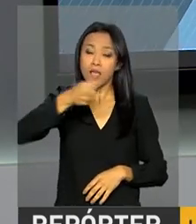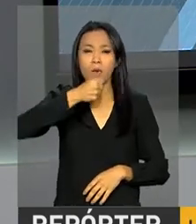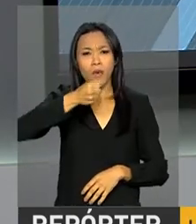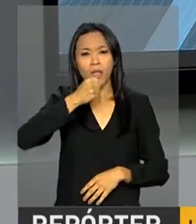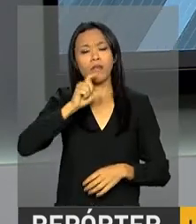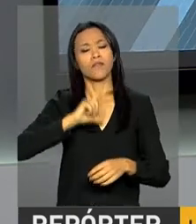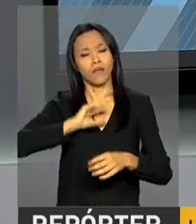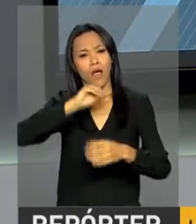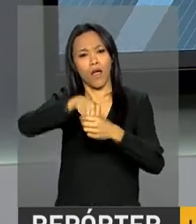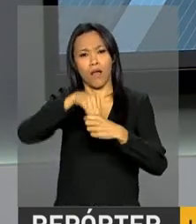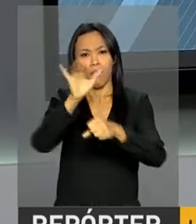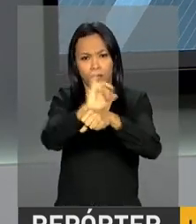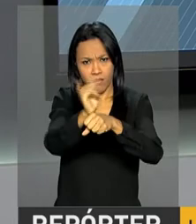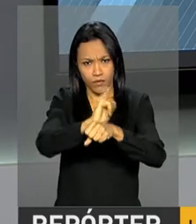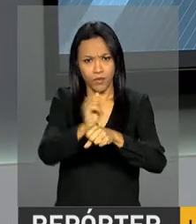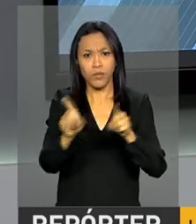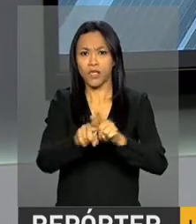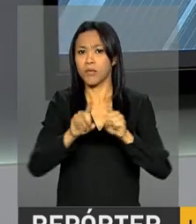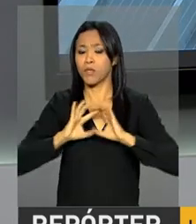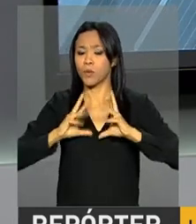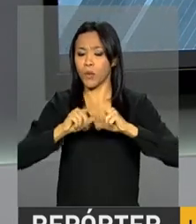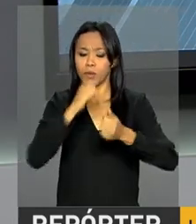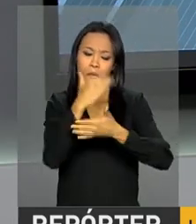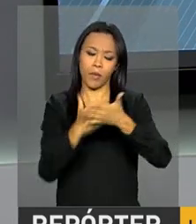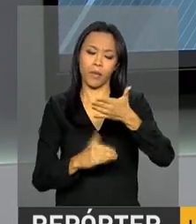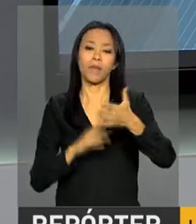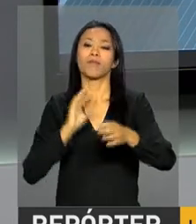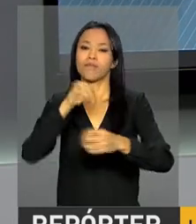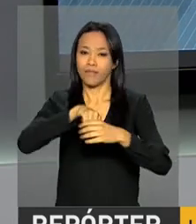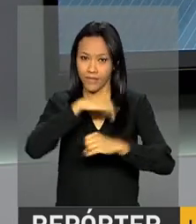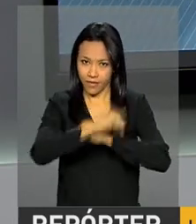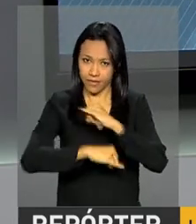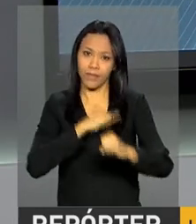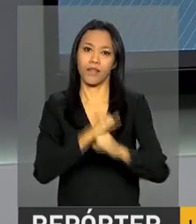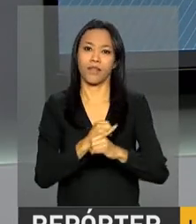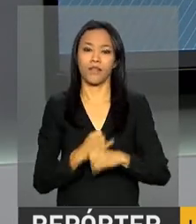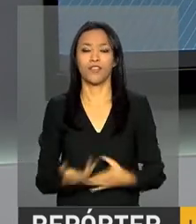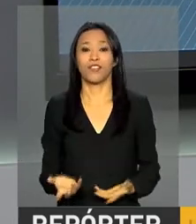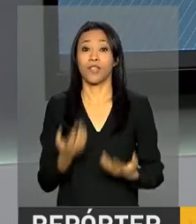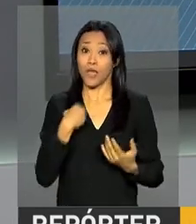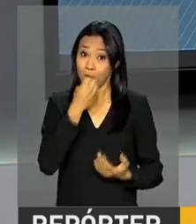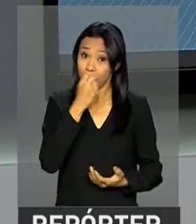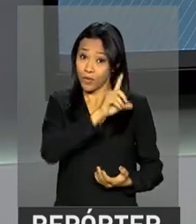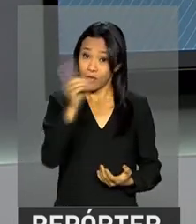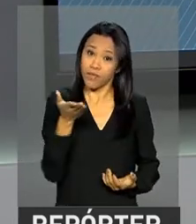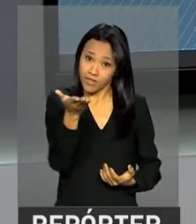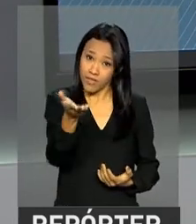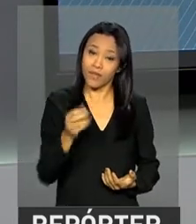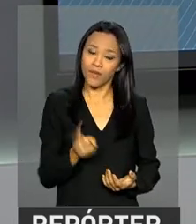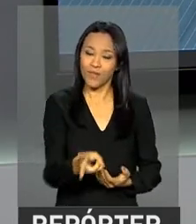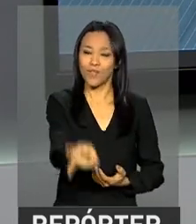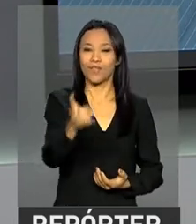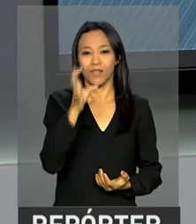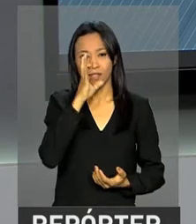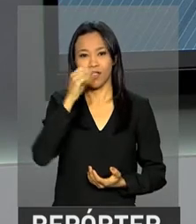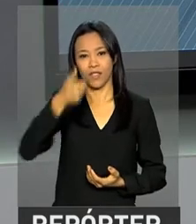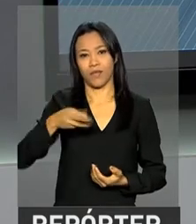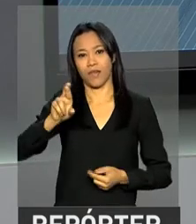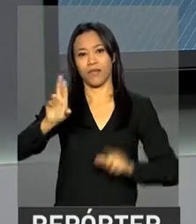reportagens estão disponíveis no YouTube e toda a nossa programação também está na internet. Um bom dia para você e continue com a